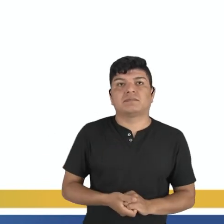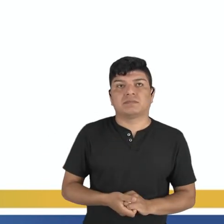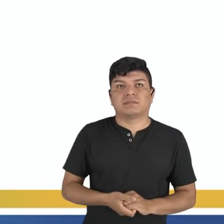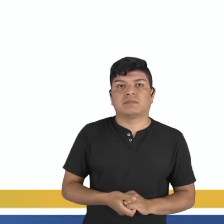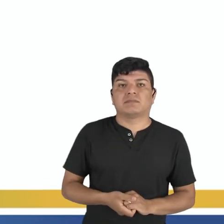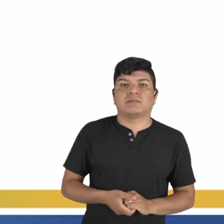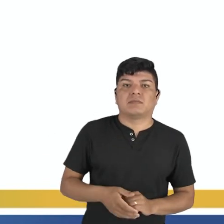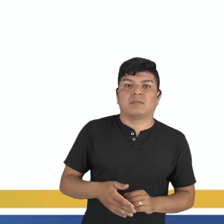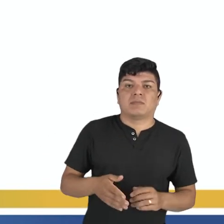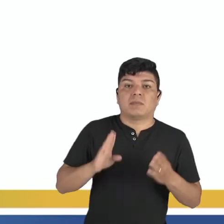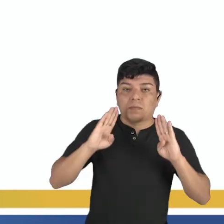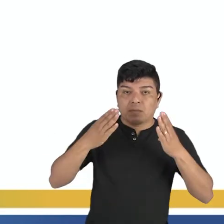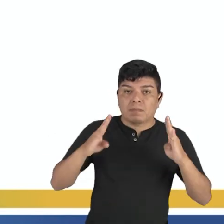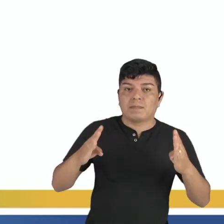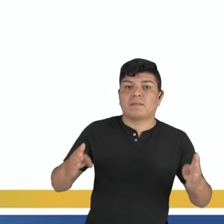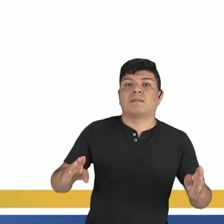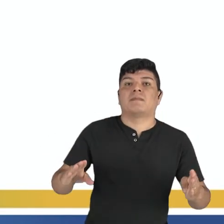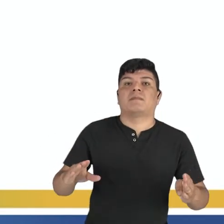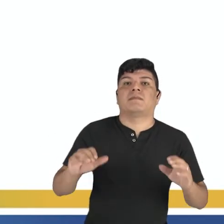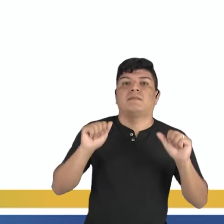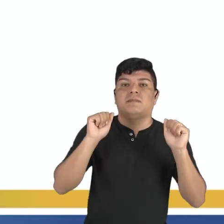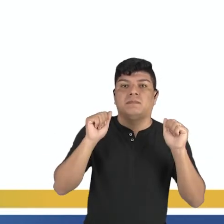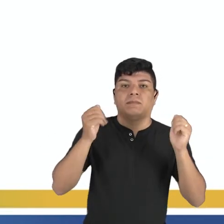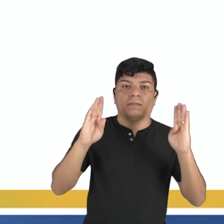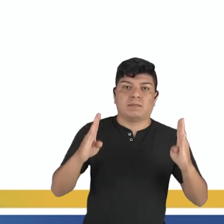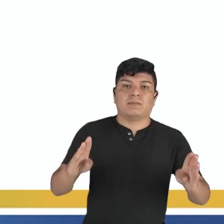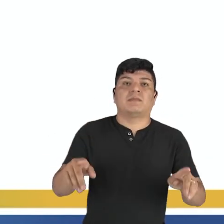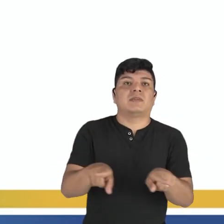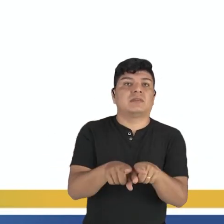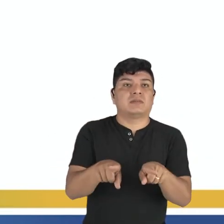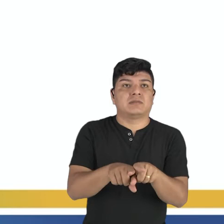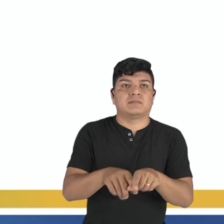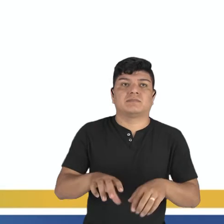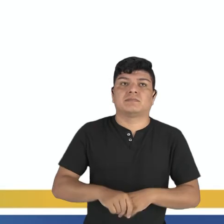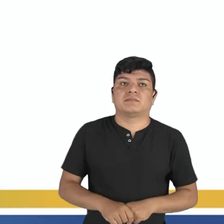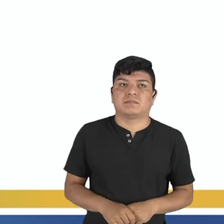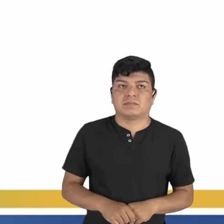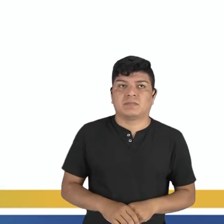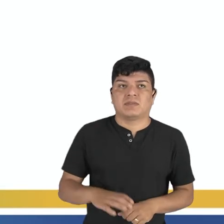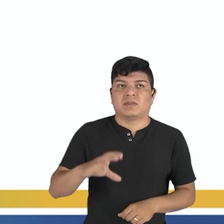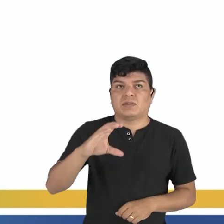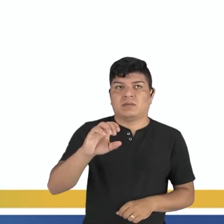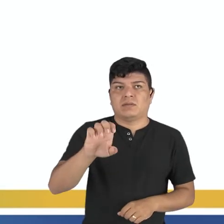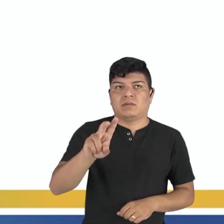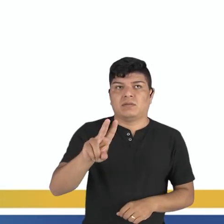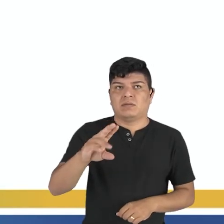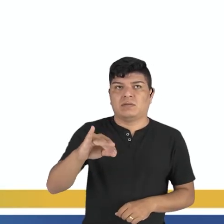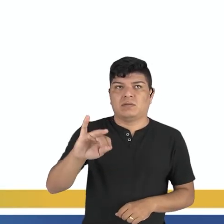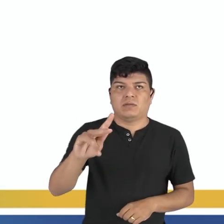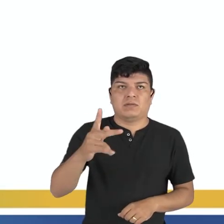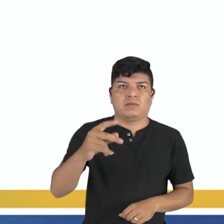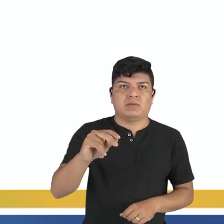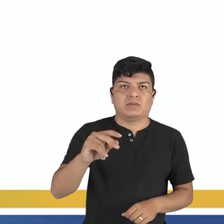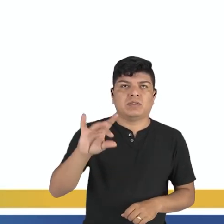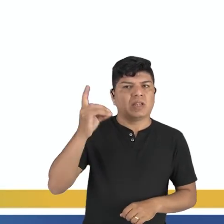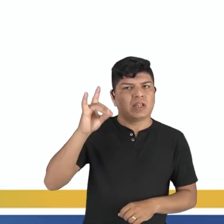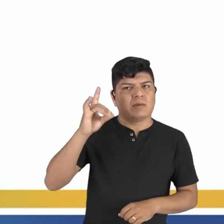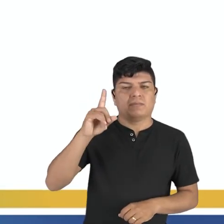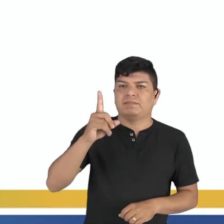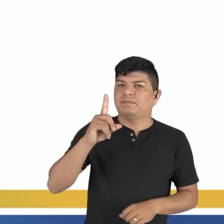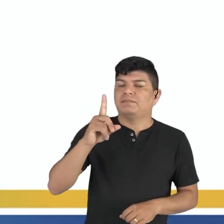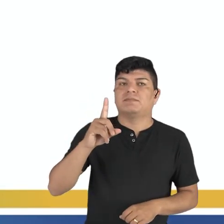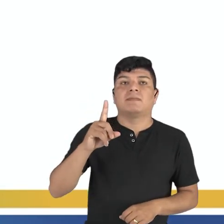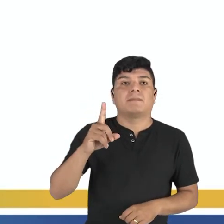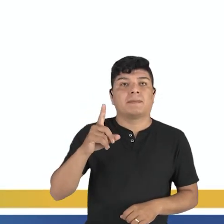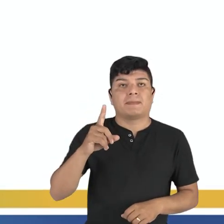ali de Brasileira, o Brasil faz fronteira com esses países aí. Ceviche é um prato típico de Bolívia? Ou seja, ceviche é um prato típico da Bolívia?